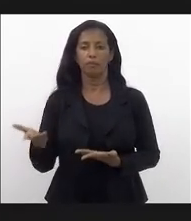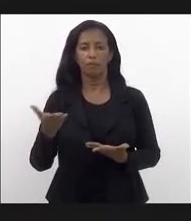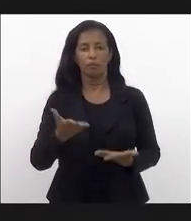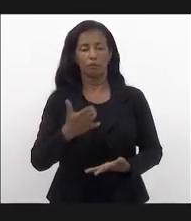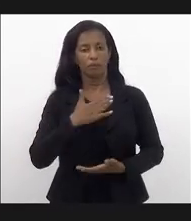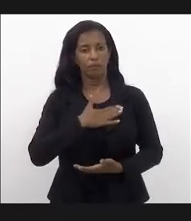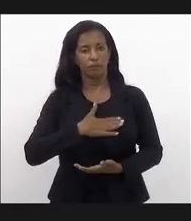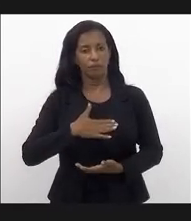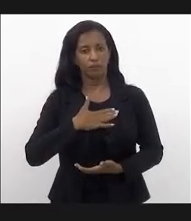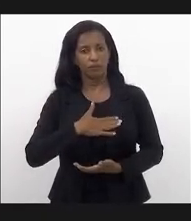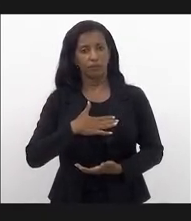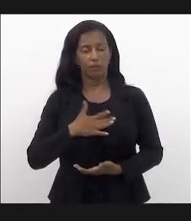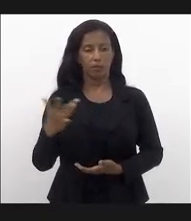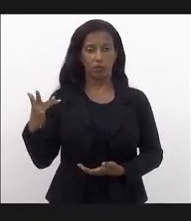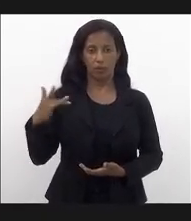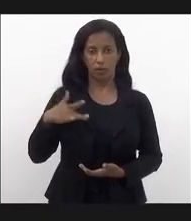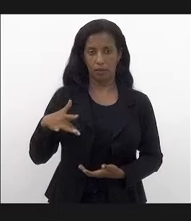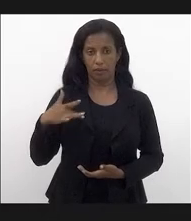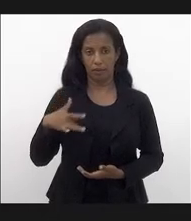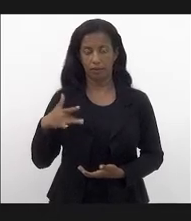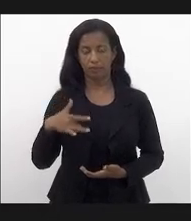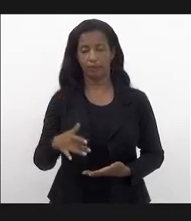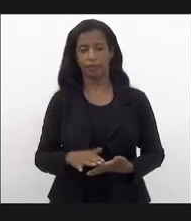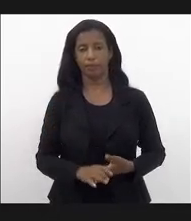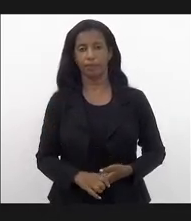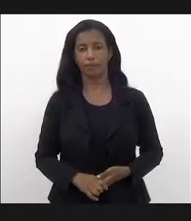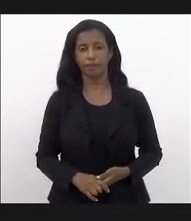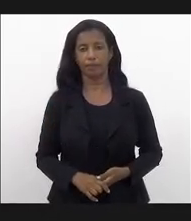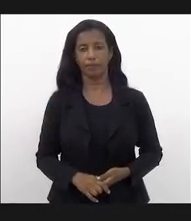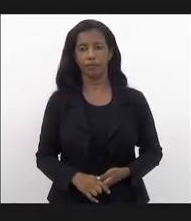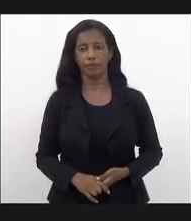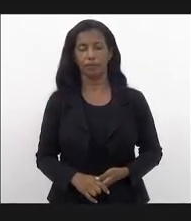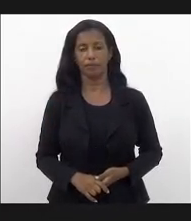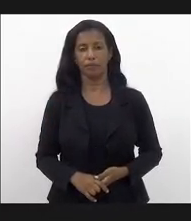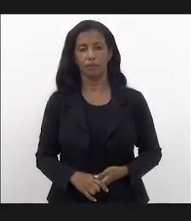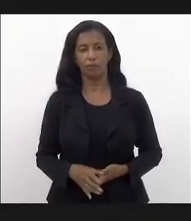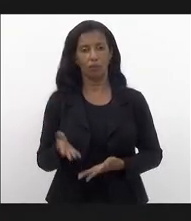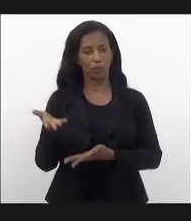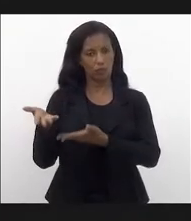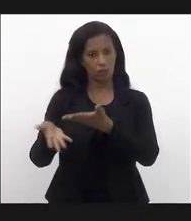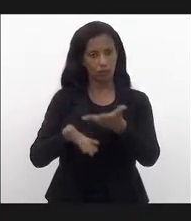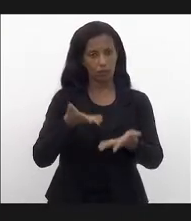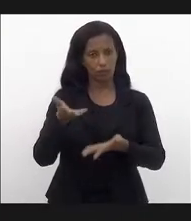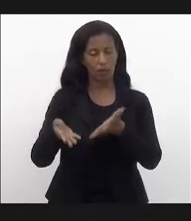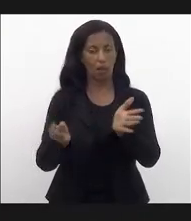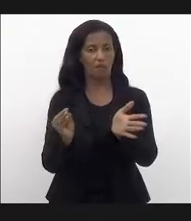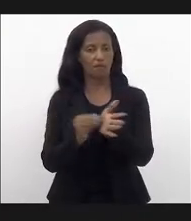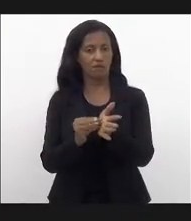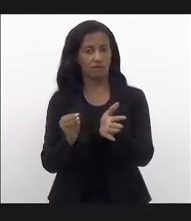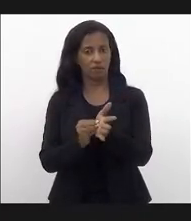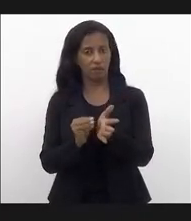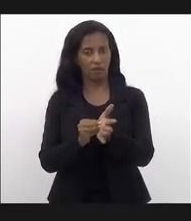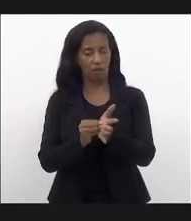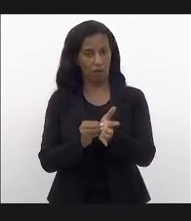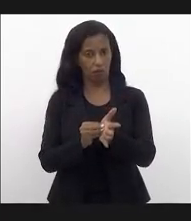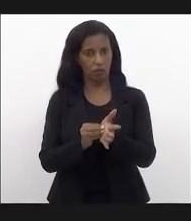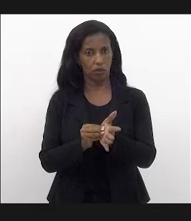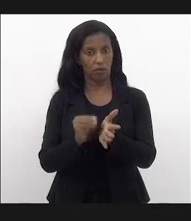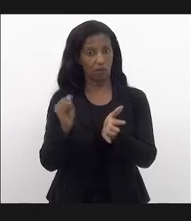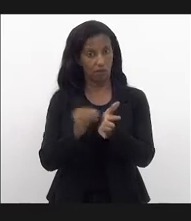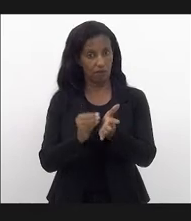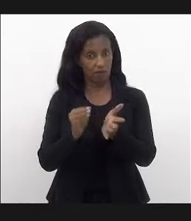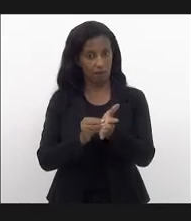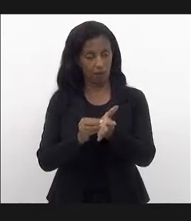gostaria de lamentar a atenção a falta de atenção melhor dizendo